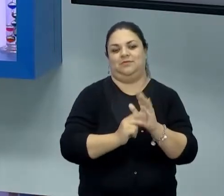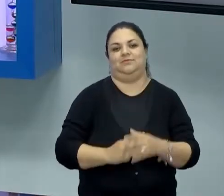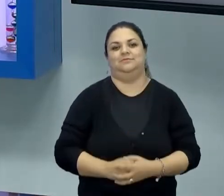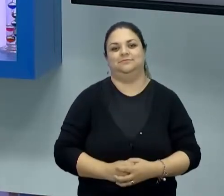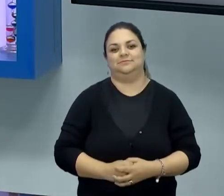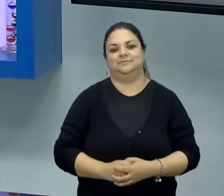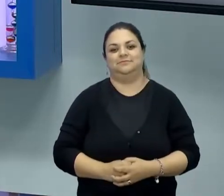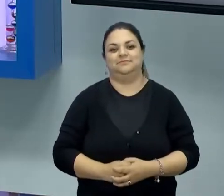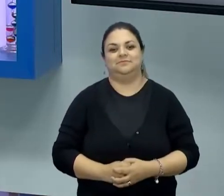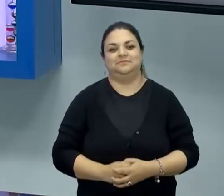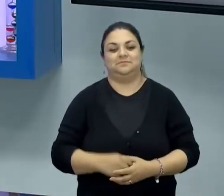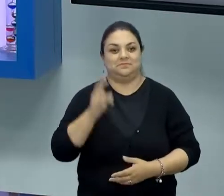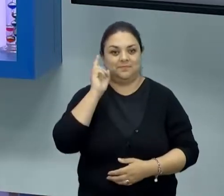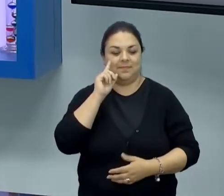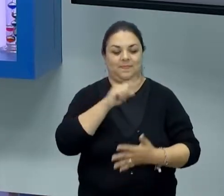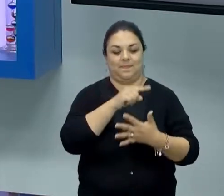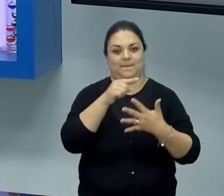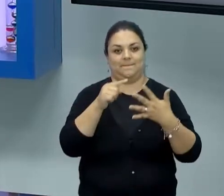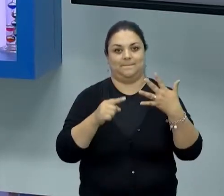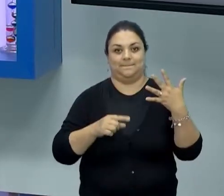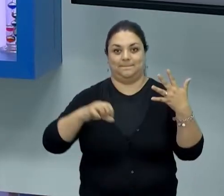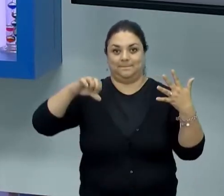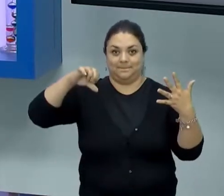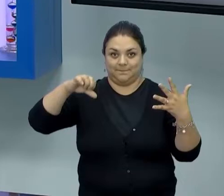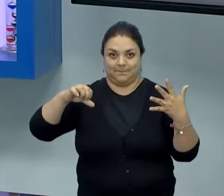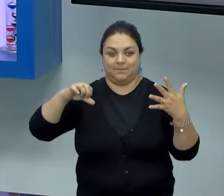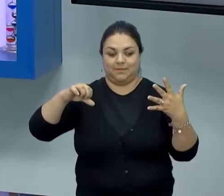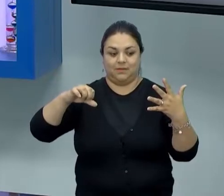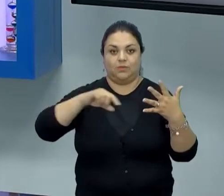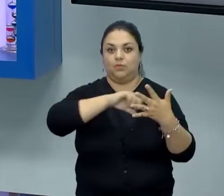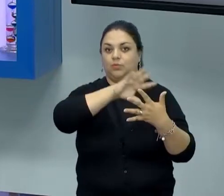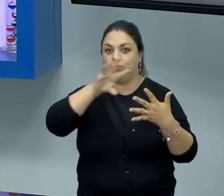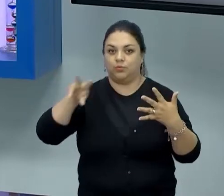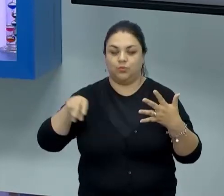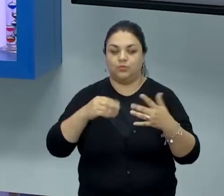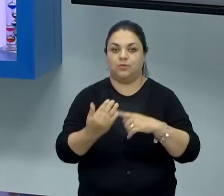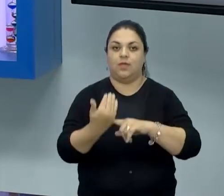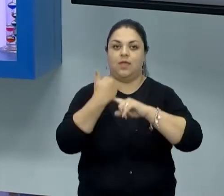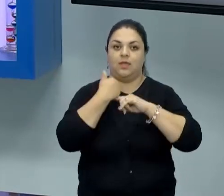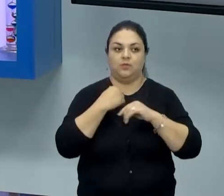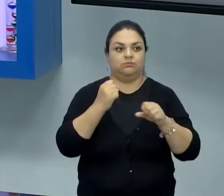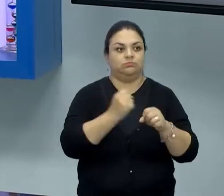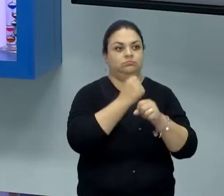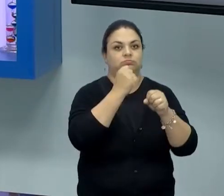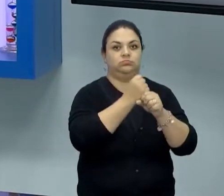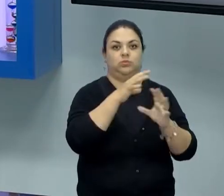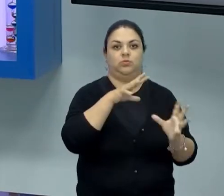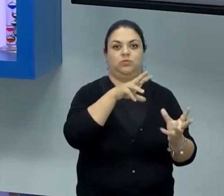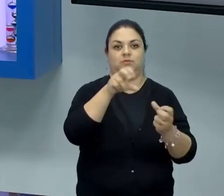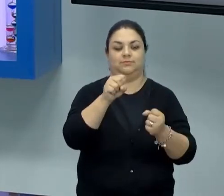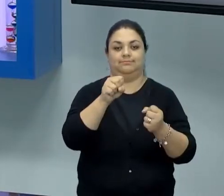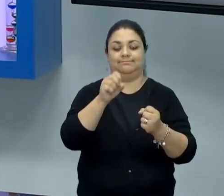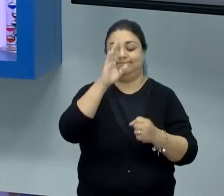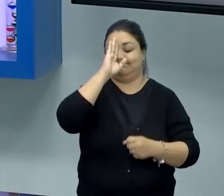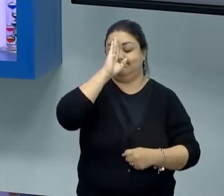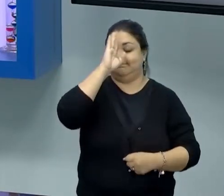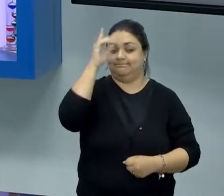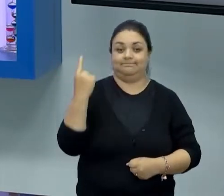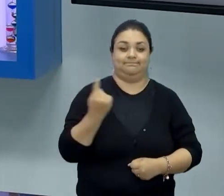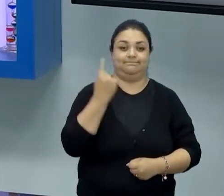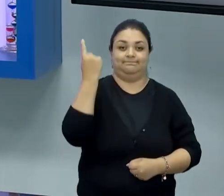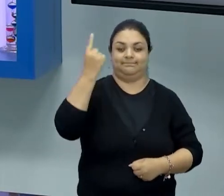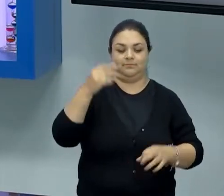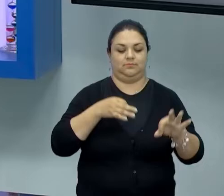que nos 9 passos da construção sustentável, o planejamento é o mais importante. E para